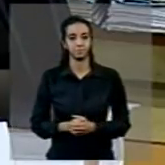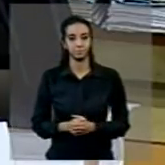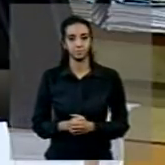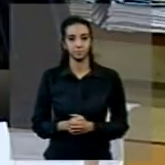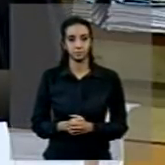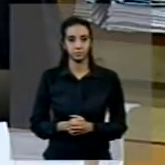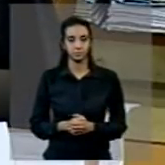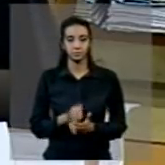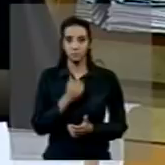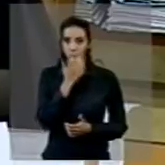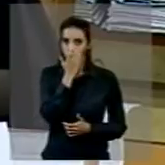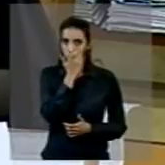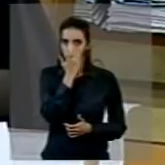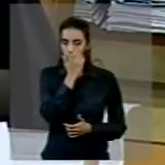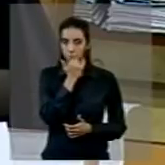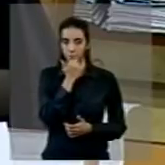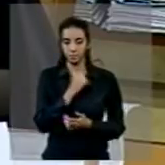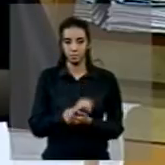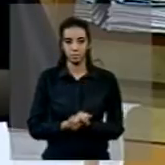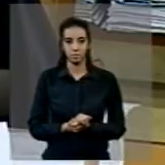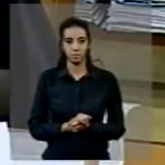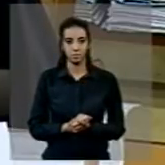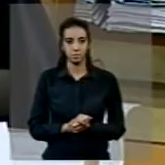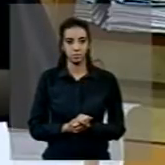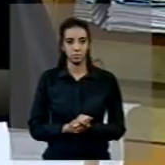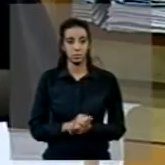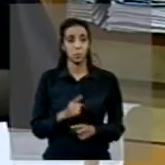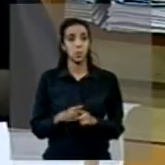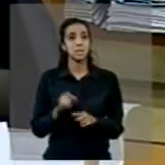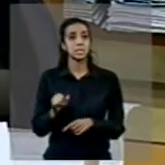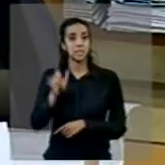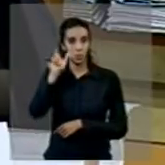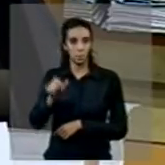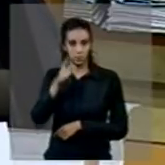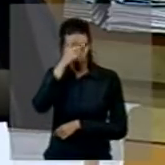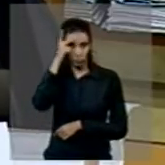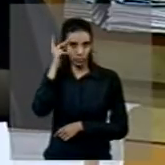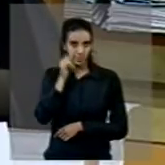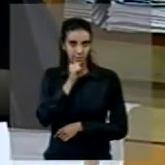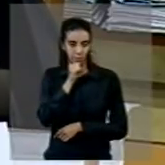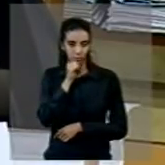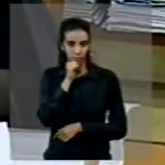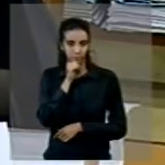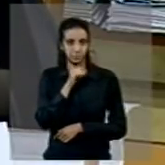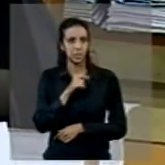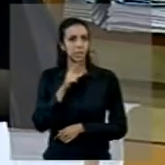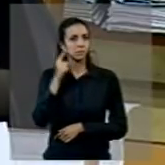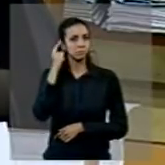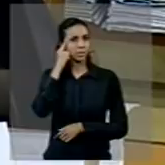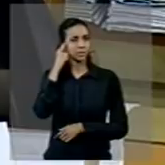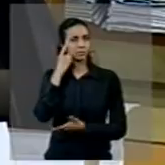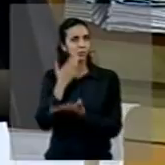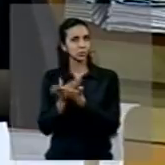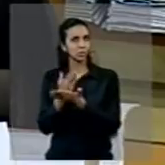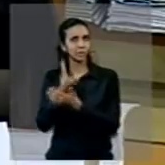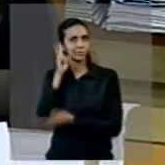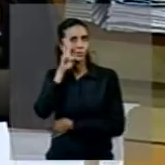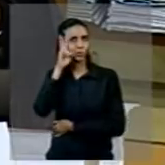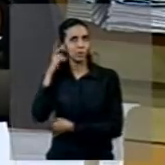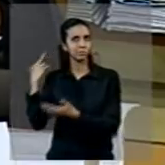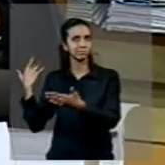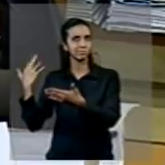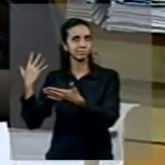Porque se alguém se debruçar sobre a nossa história, a